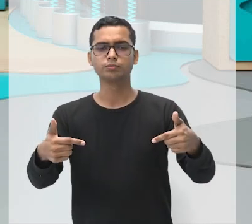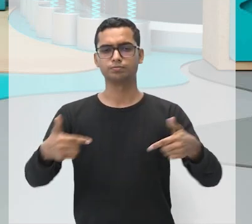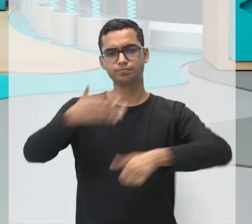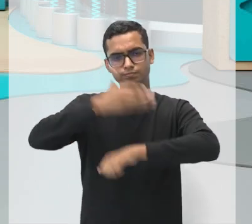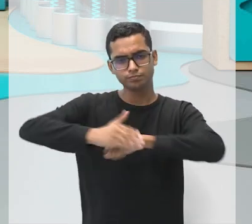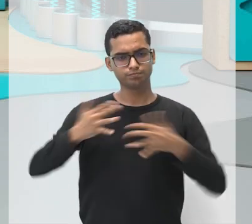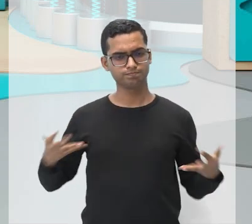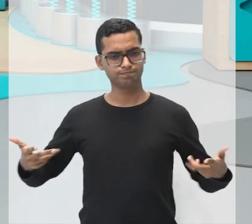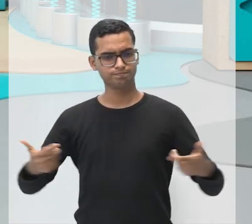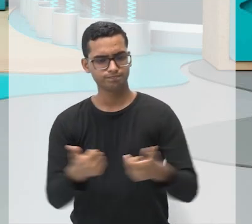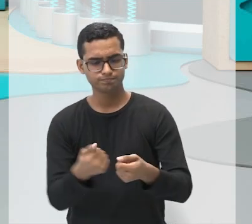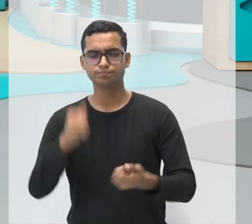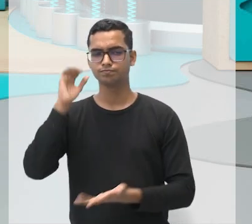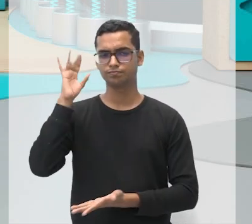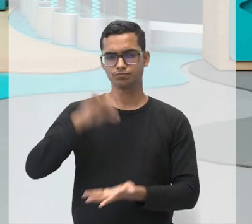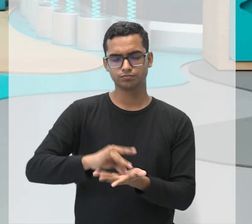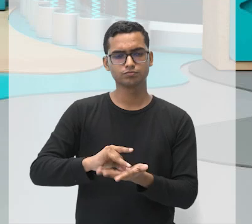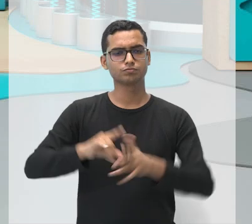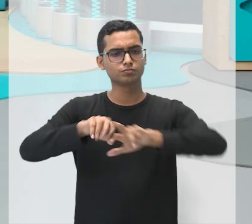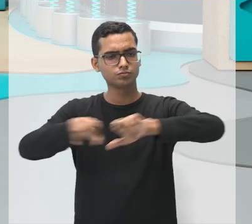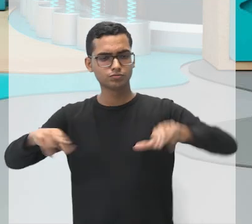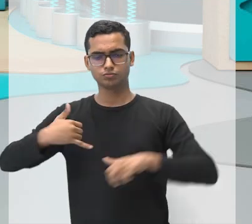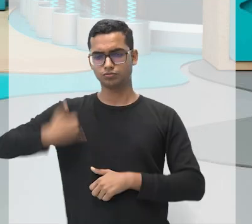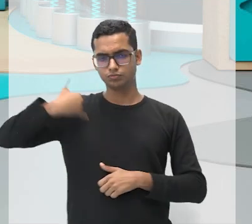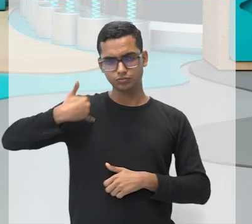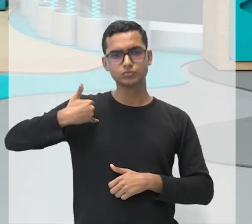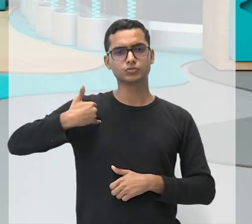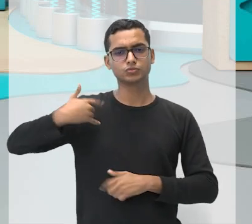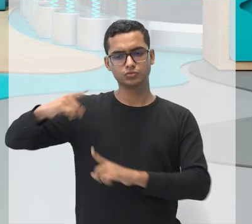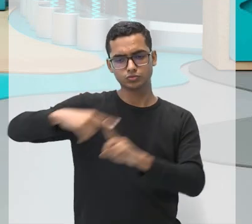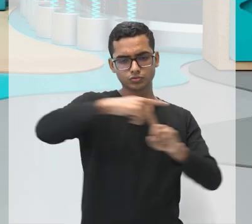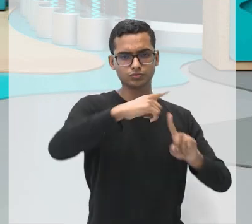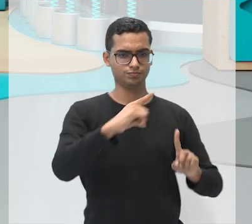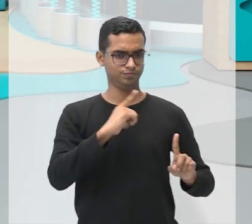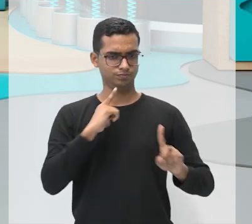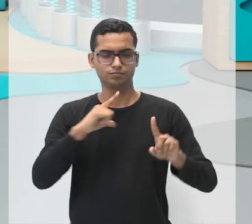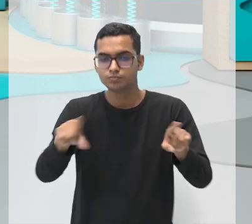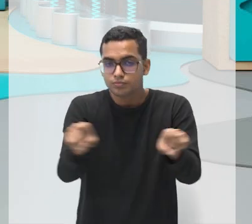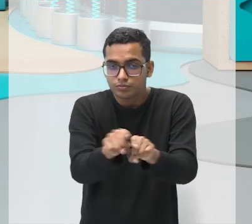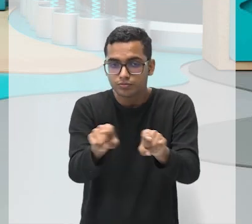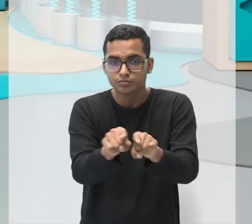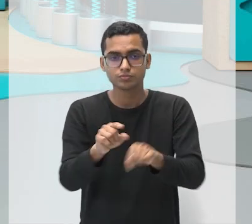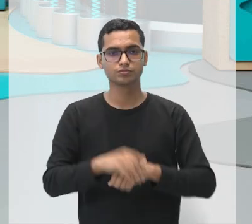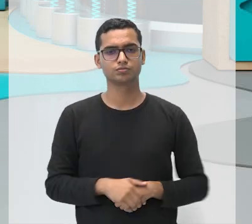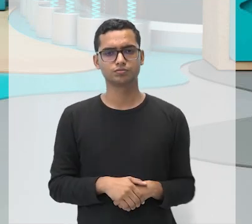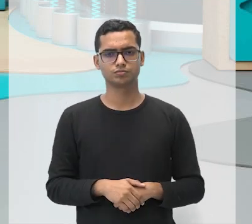atividades qualificadas aí para as diferentes faixas etárias e